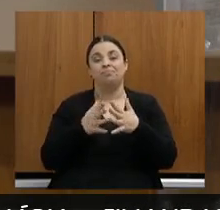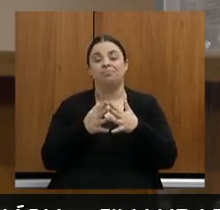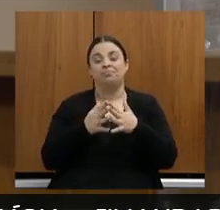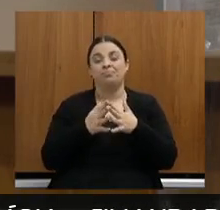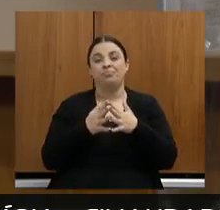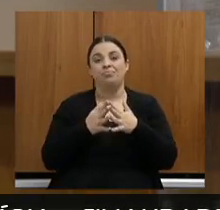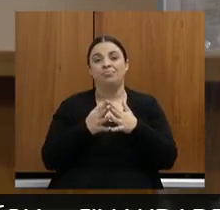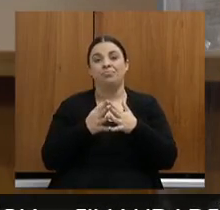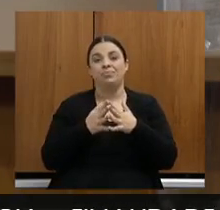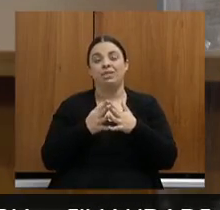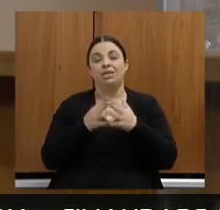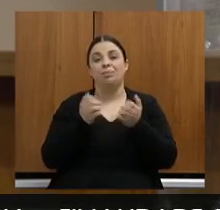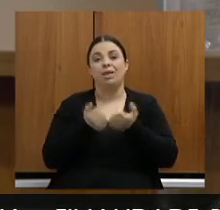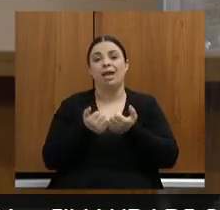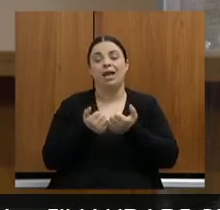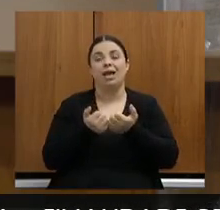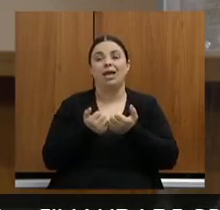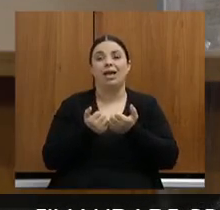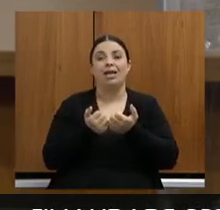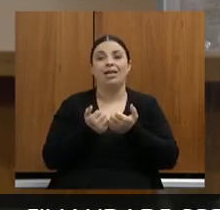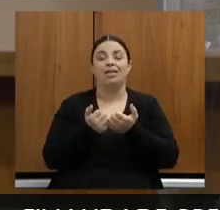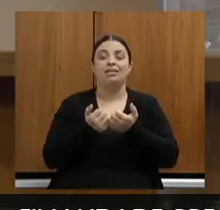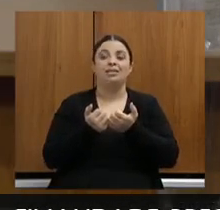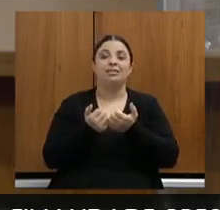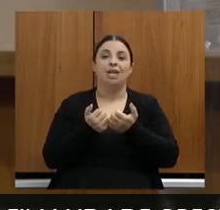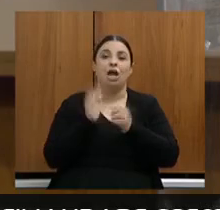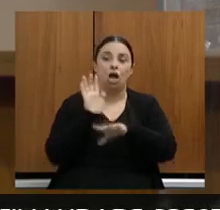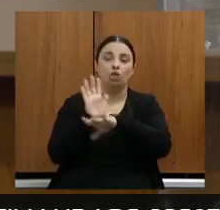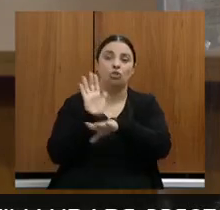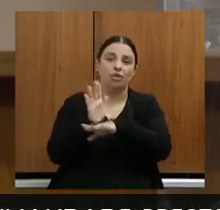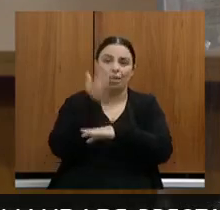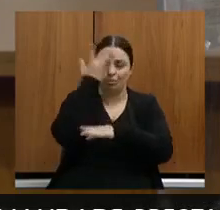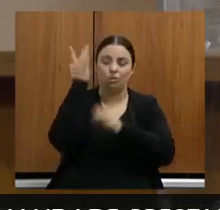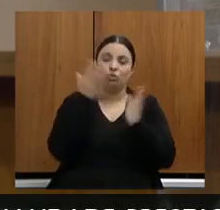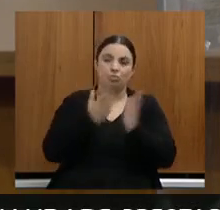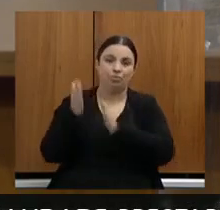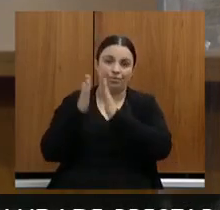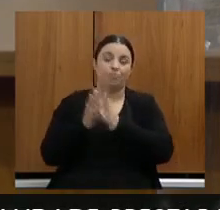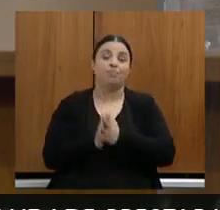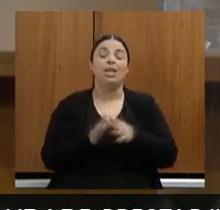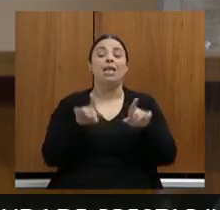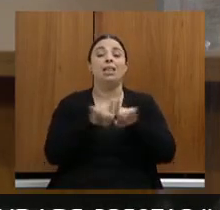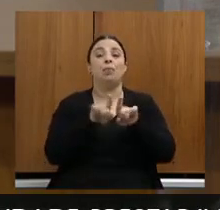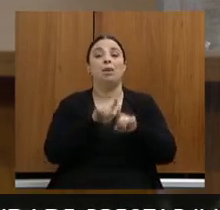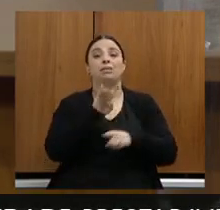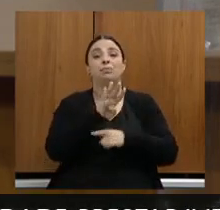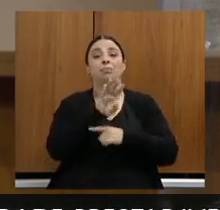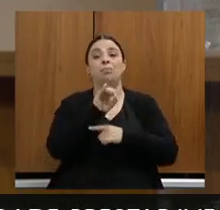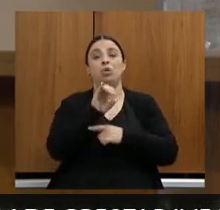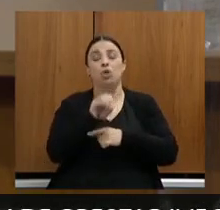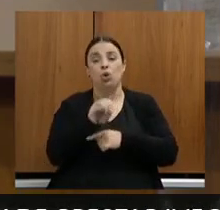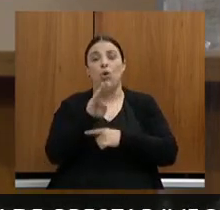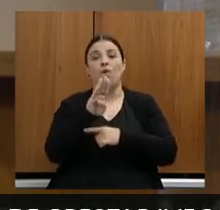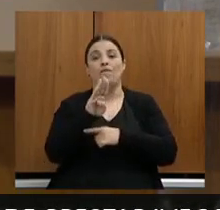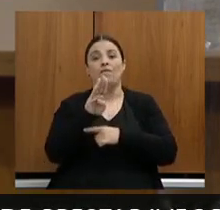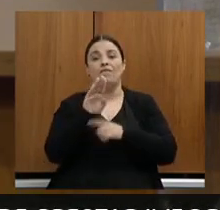aí à disposição dos produtores é só das biofábricas também é muito importante só do setor de bioinsumos não não